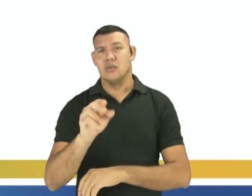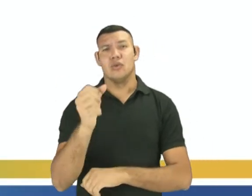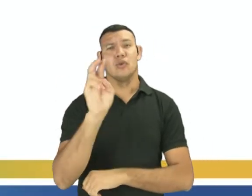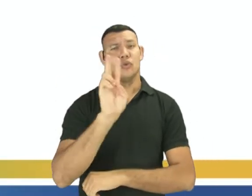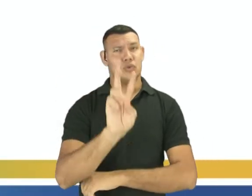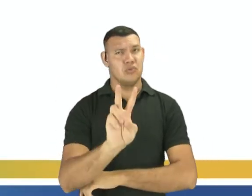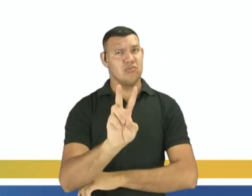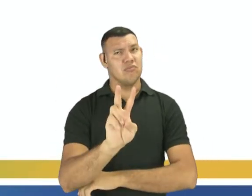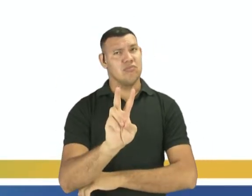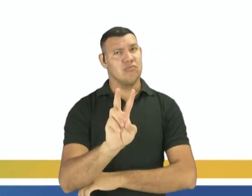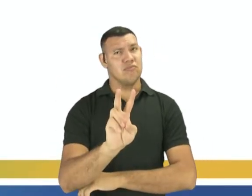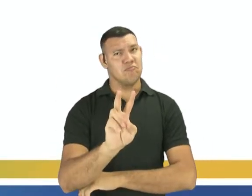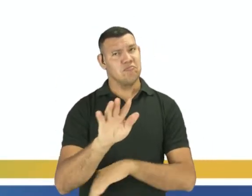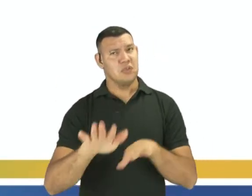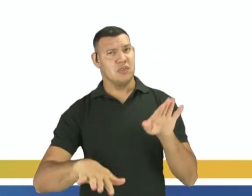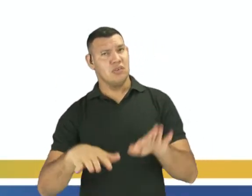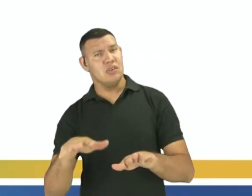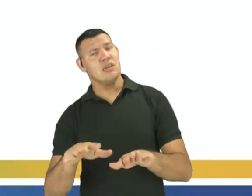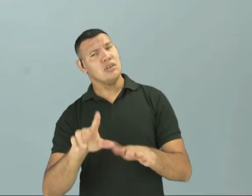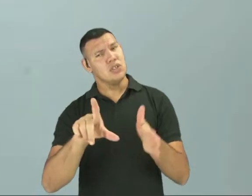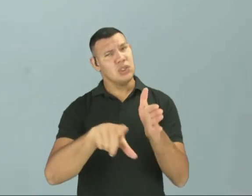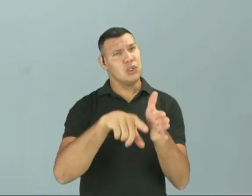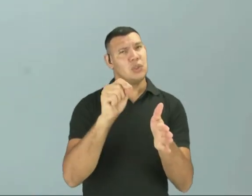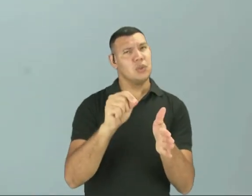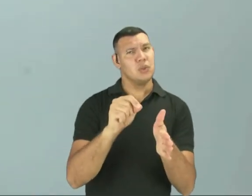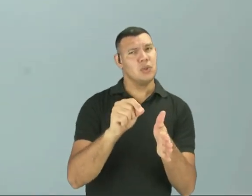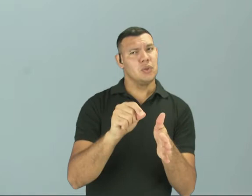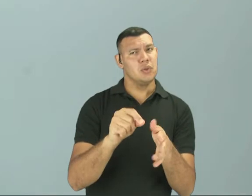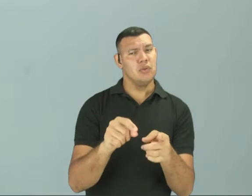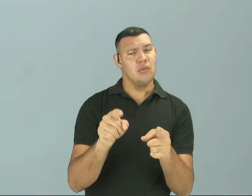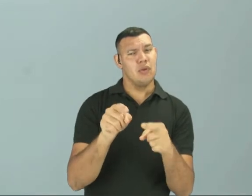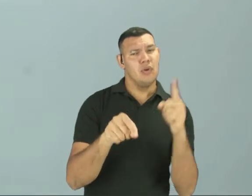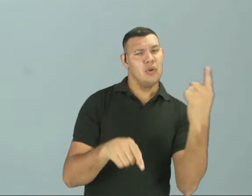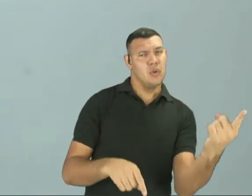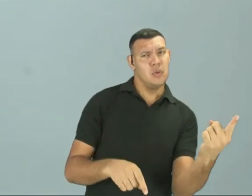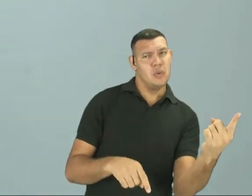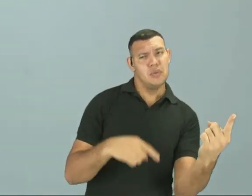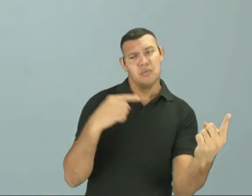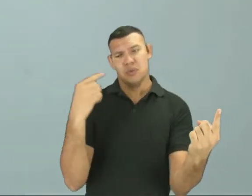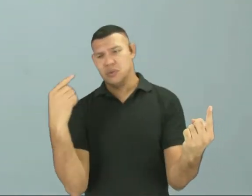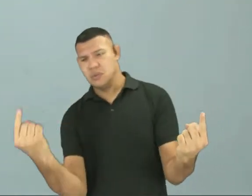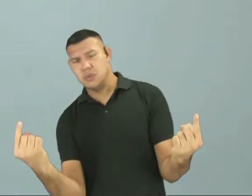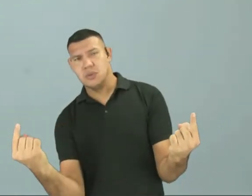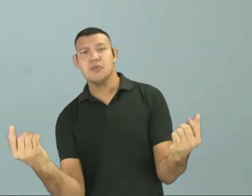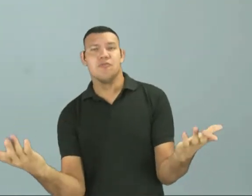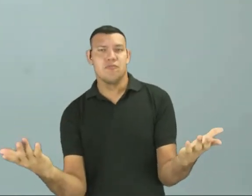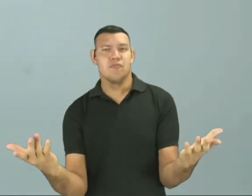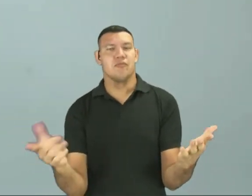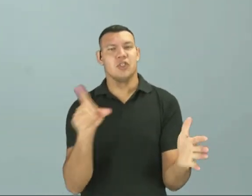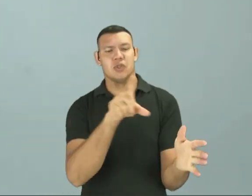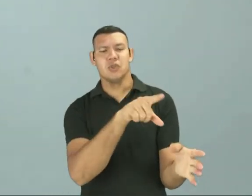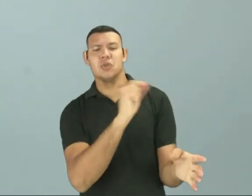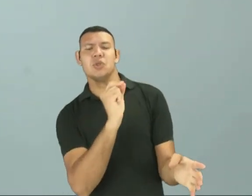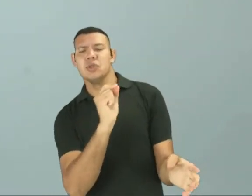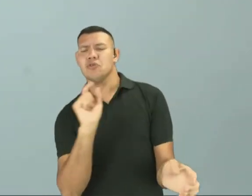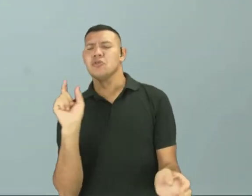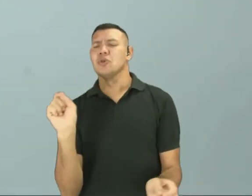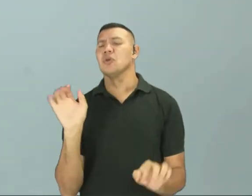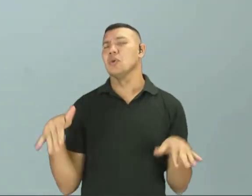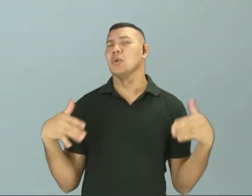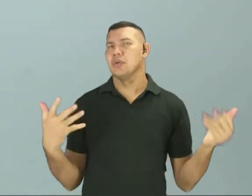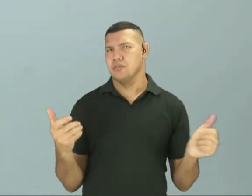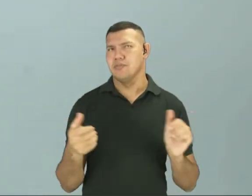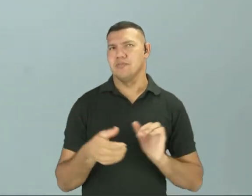ser completamente errado. Então, vai ter situações em que eu vou precisar usar o gerúndio, vai